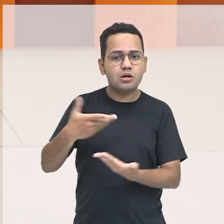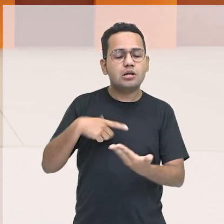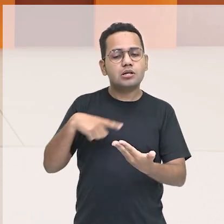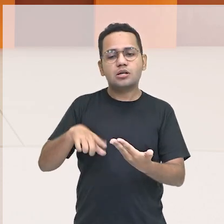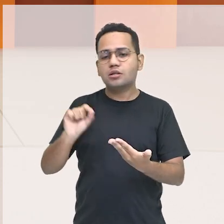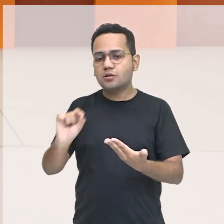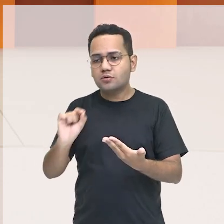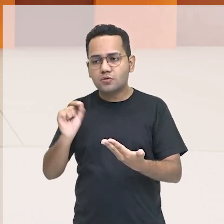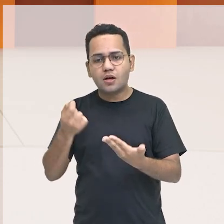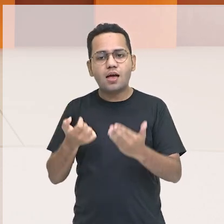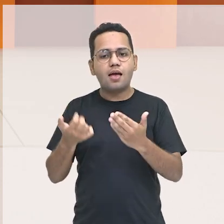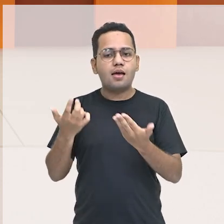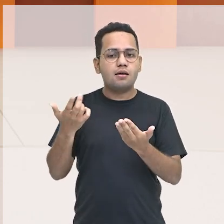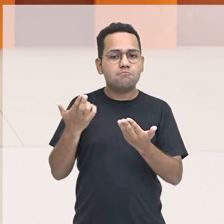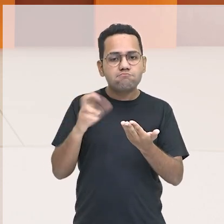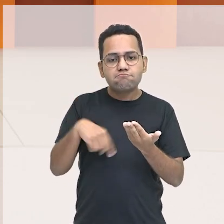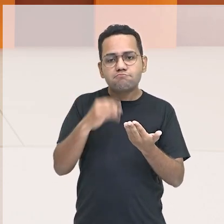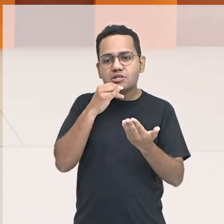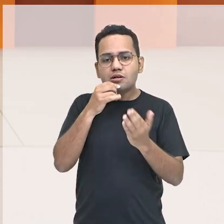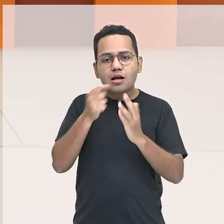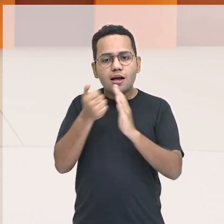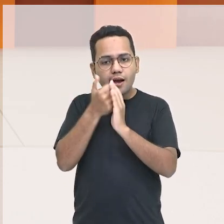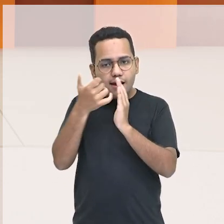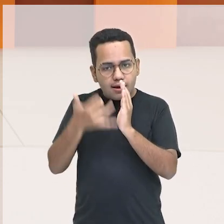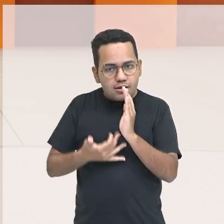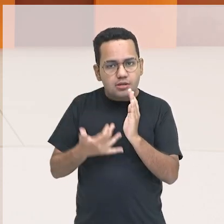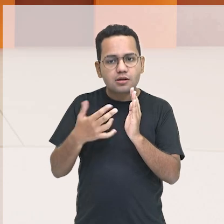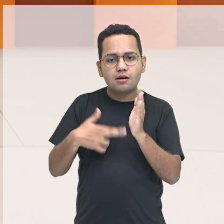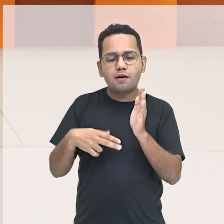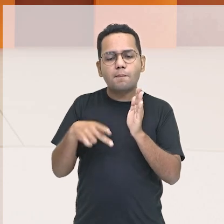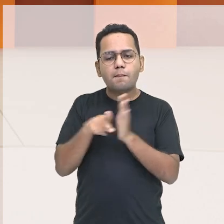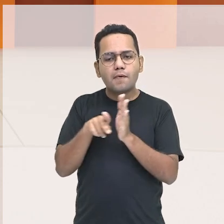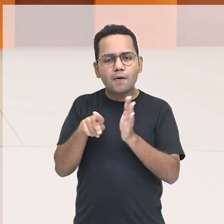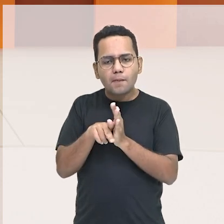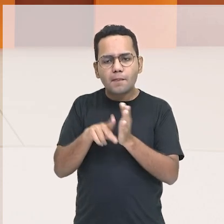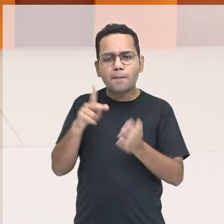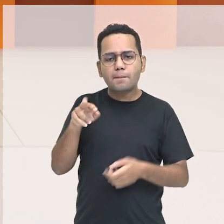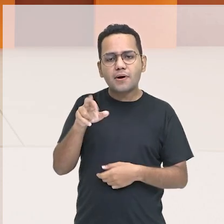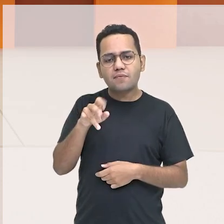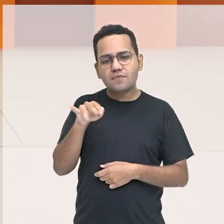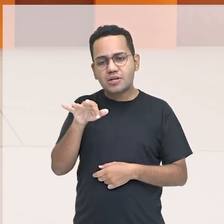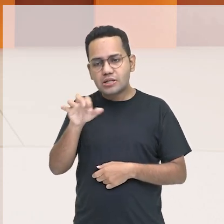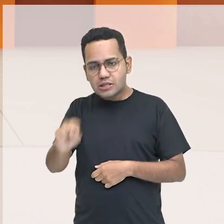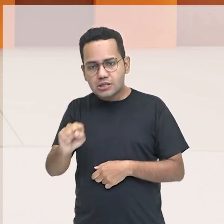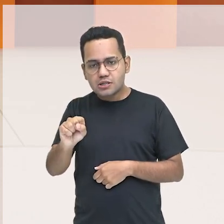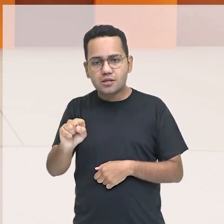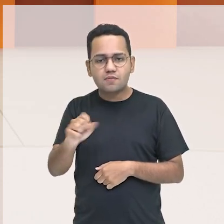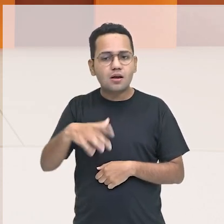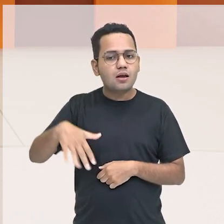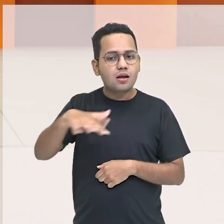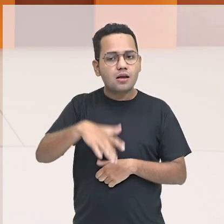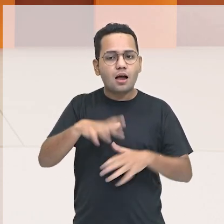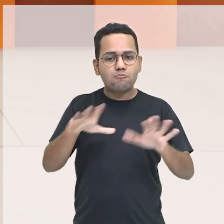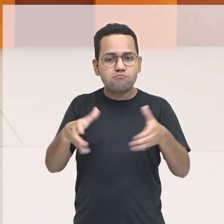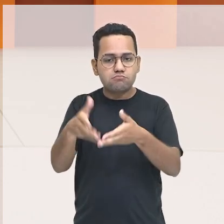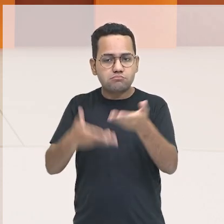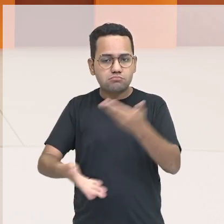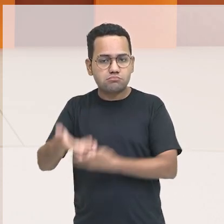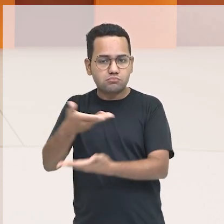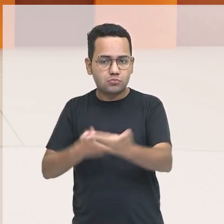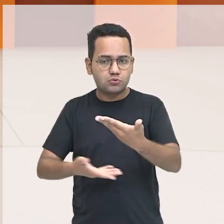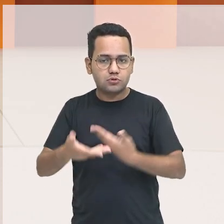previsíveis incorporados pelos indivíduos por meio da socialização. Então, o controle social,